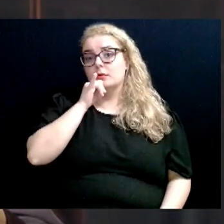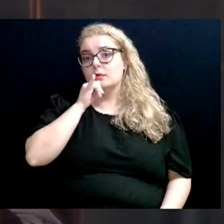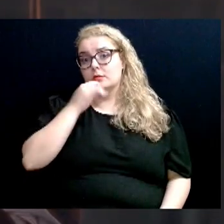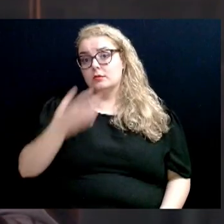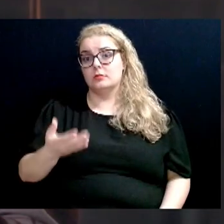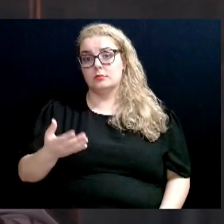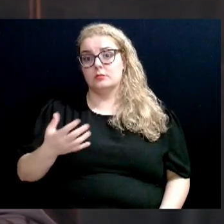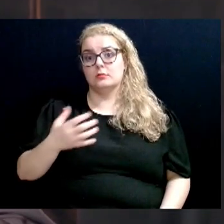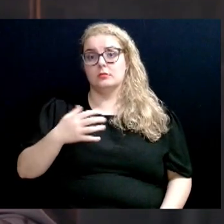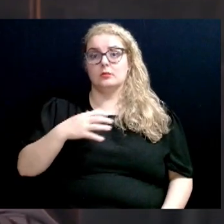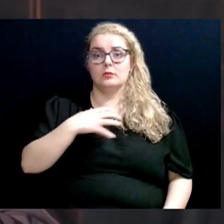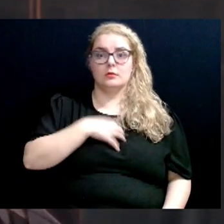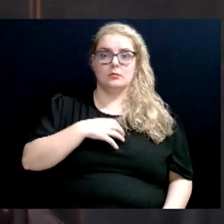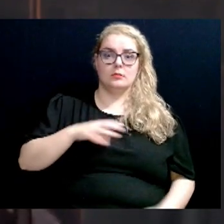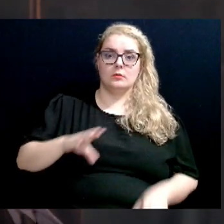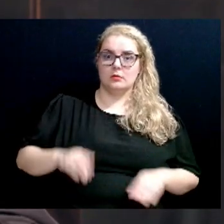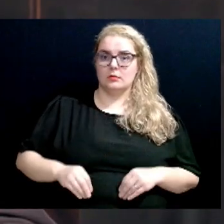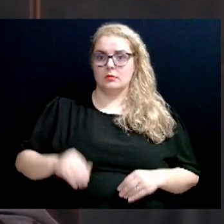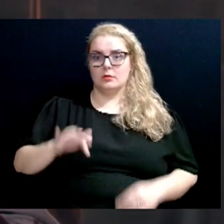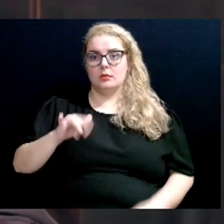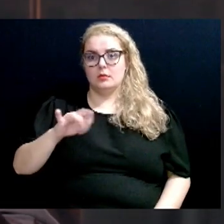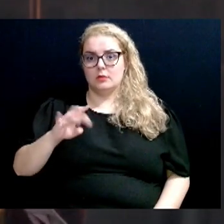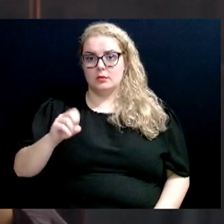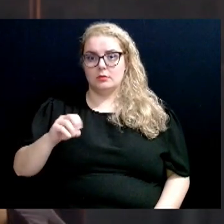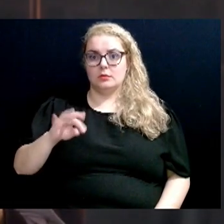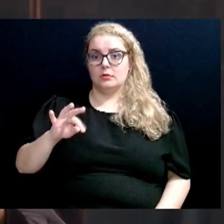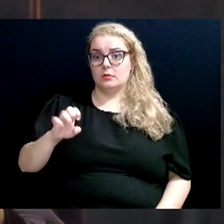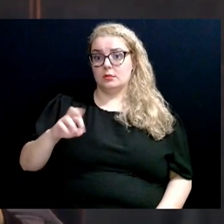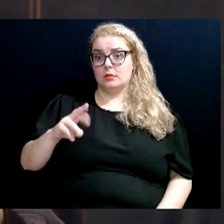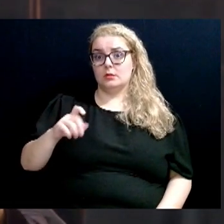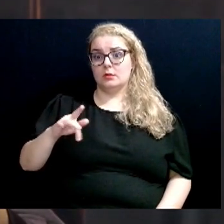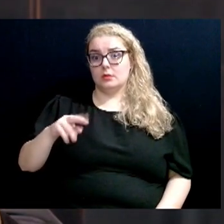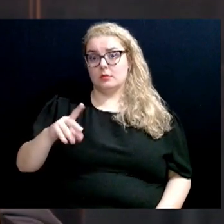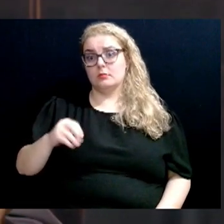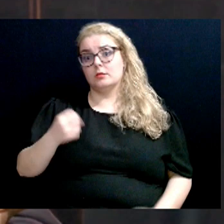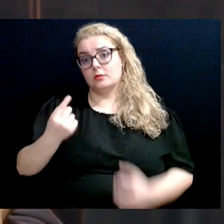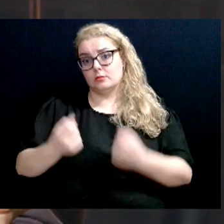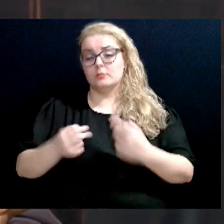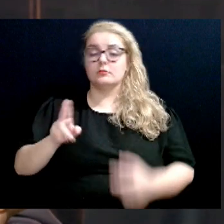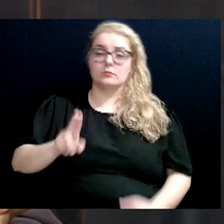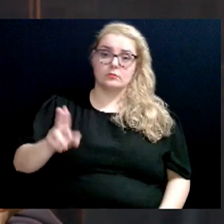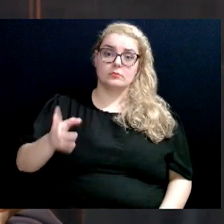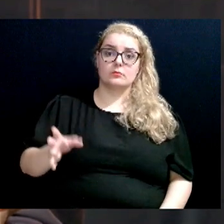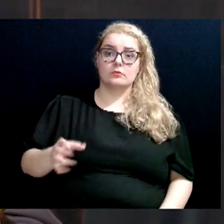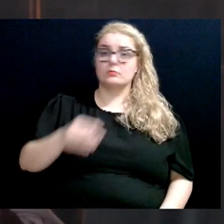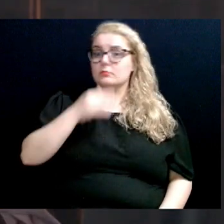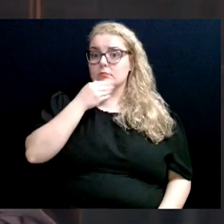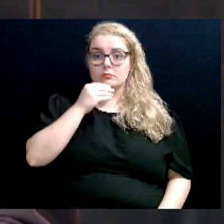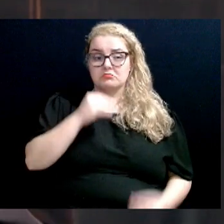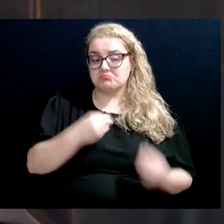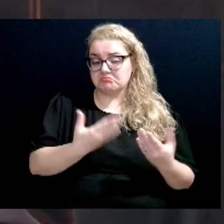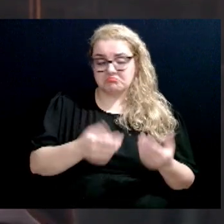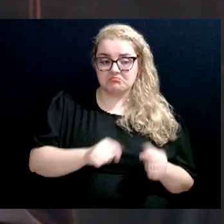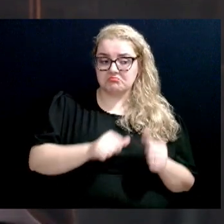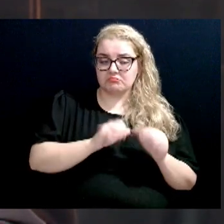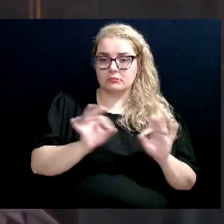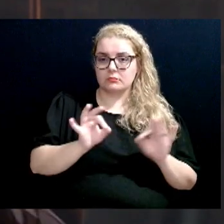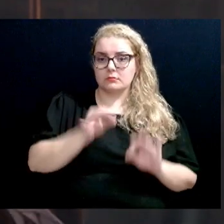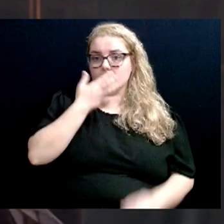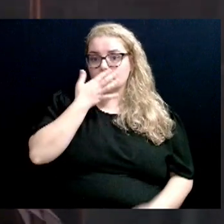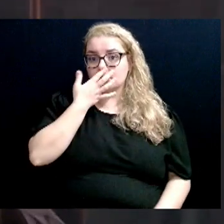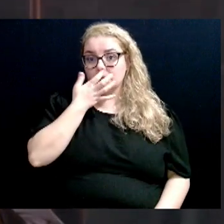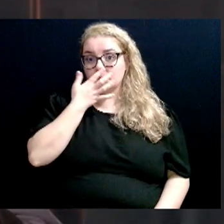menopausa, fitoterápicos. A gente tem alguns, né, que usam, que para o homem não trariam benefícios. Sim. Mas, de forma